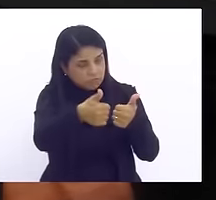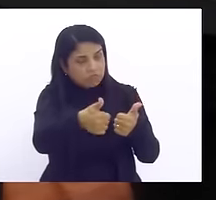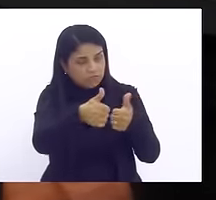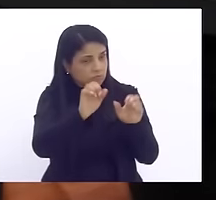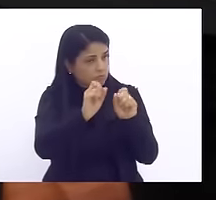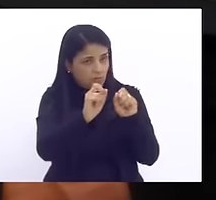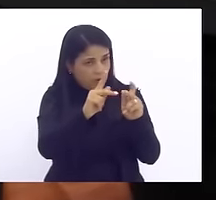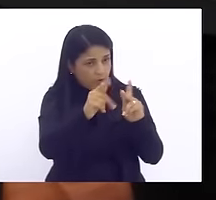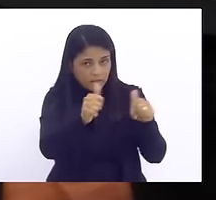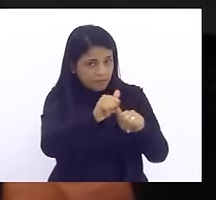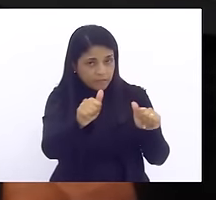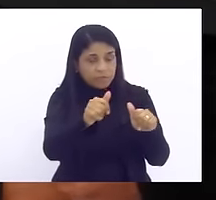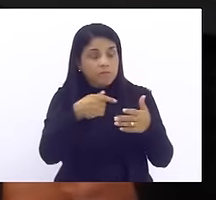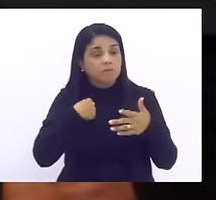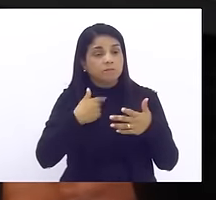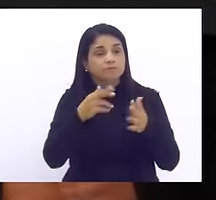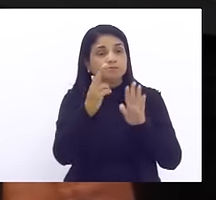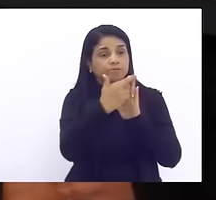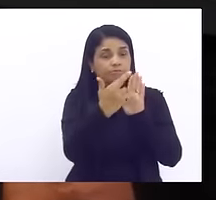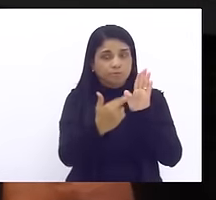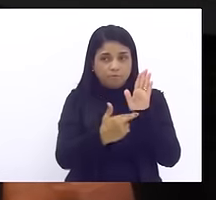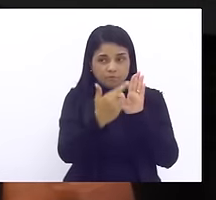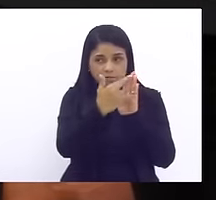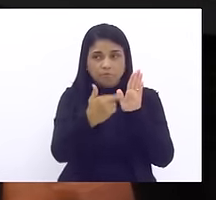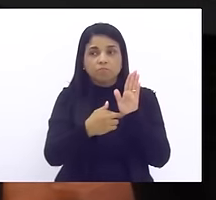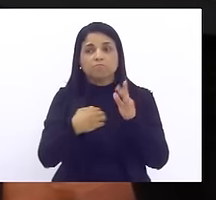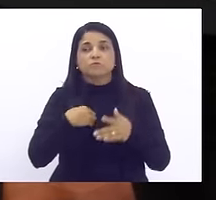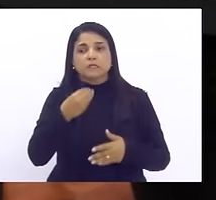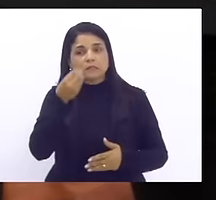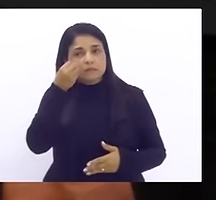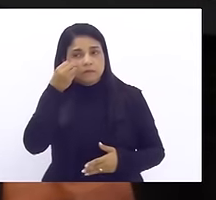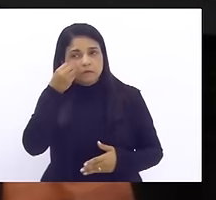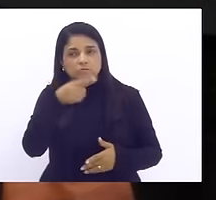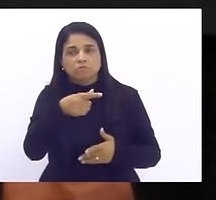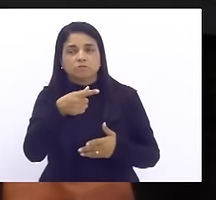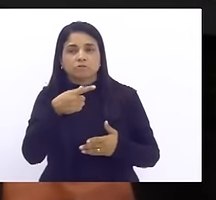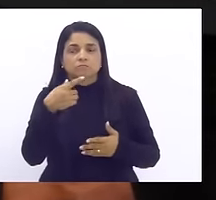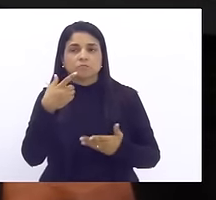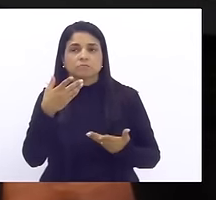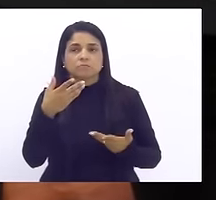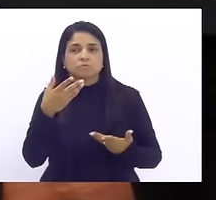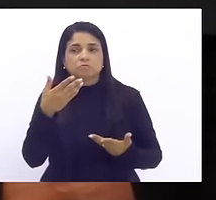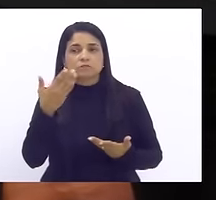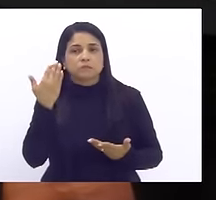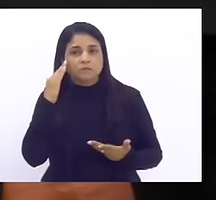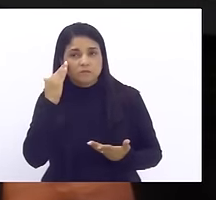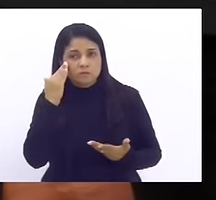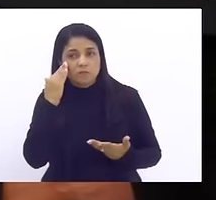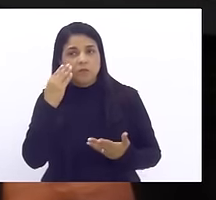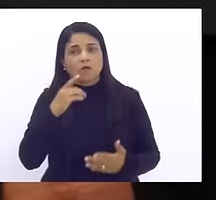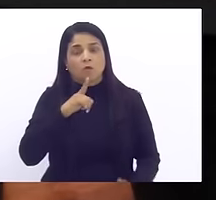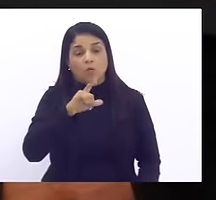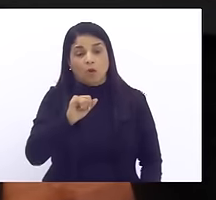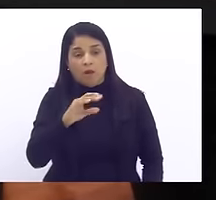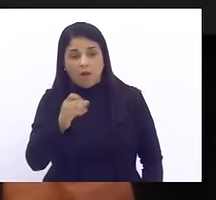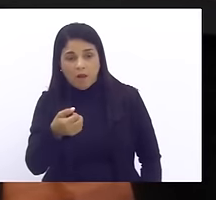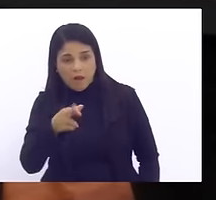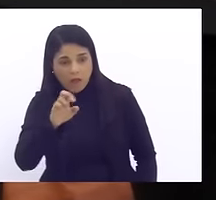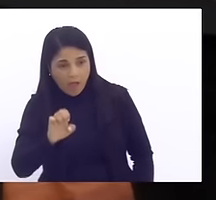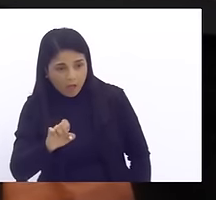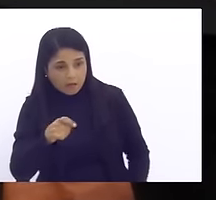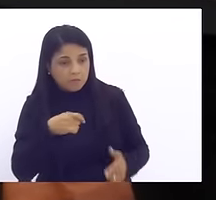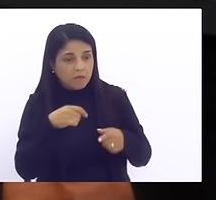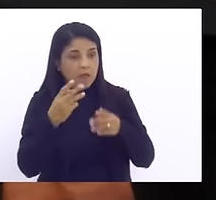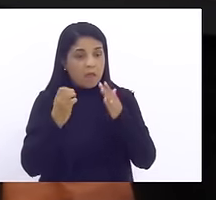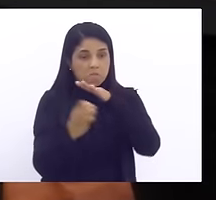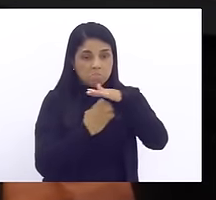irregularidade é deputado Eu acho que o delta tá tomando ciência e vai passar adotar previdência Sem dúvida disso agora sulacre vai ser feito agora pela empresa